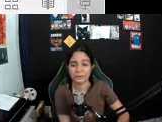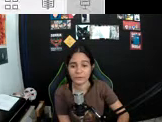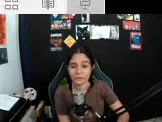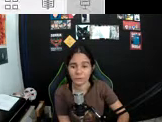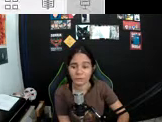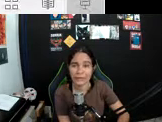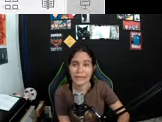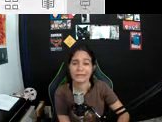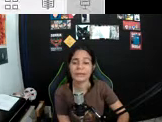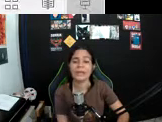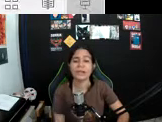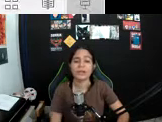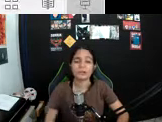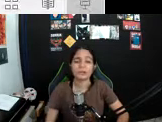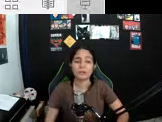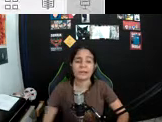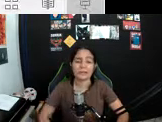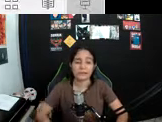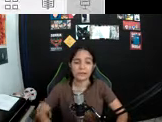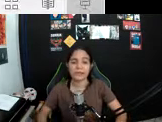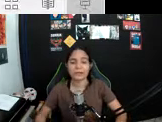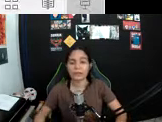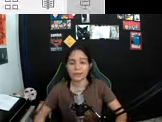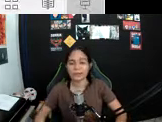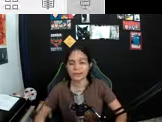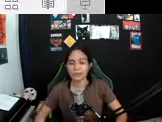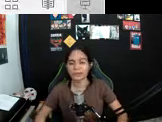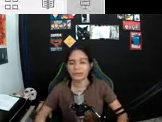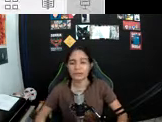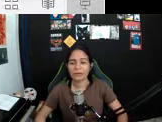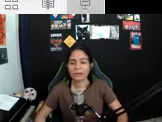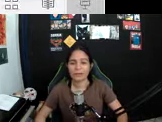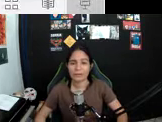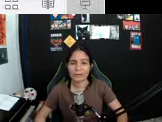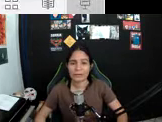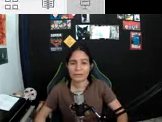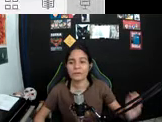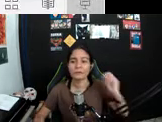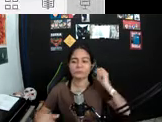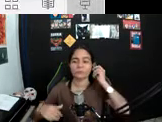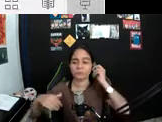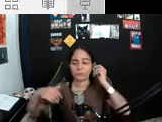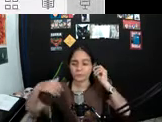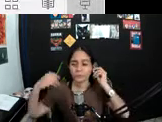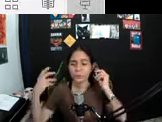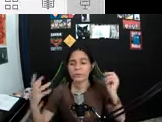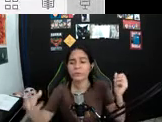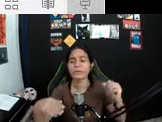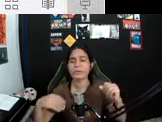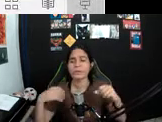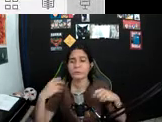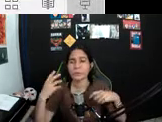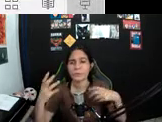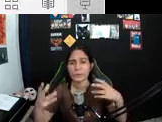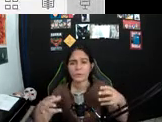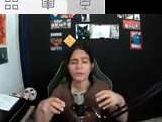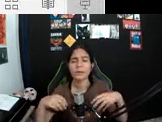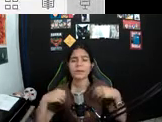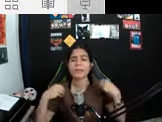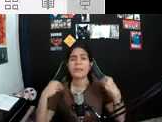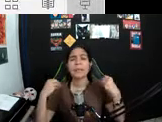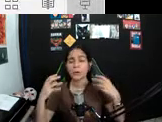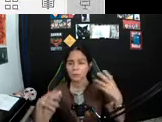potenciais benefícios profissionais, institucionais e sociais da atuação dos profissionais de enfermagem nesses meios, onde muitas vezes o